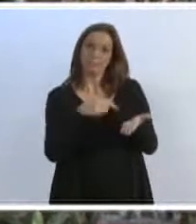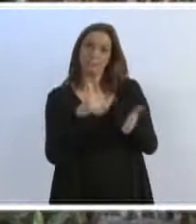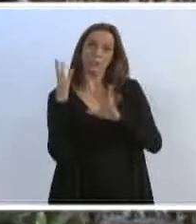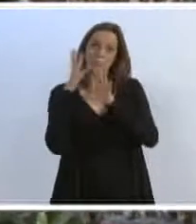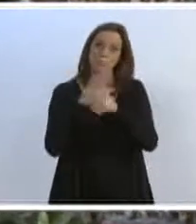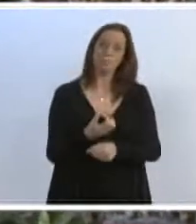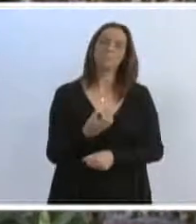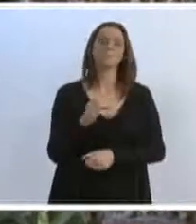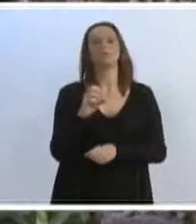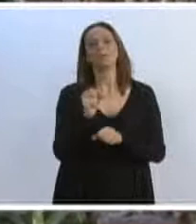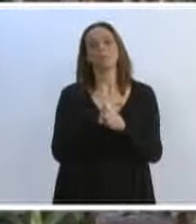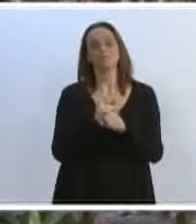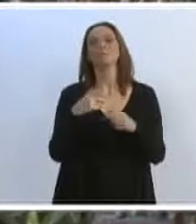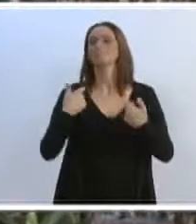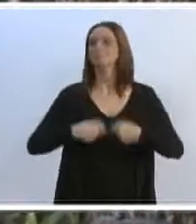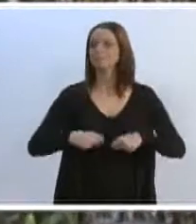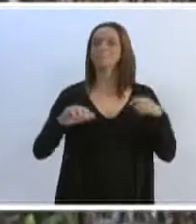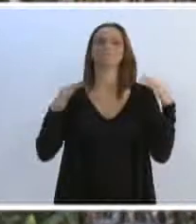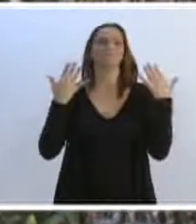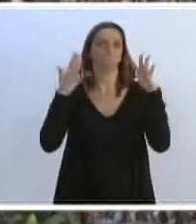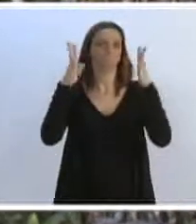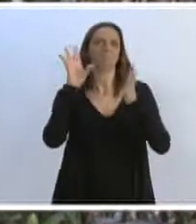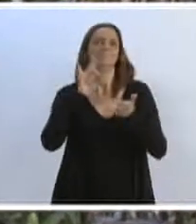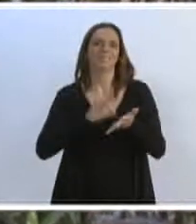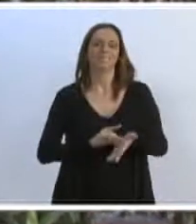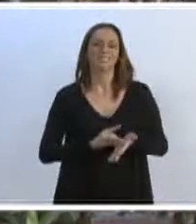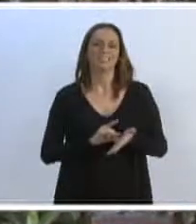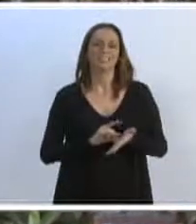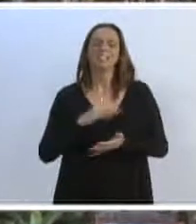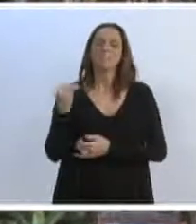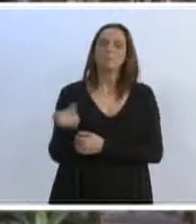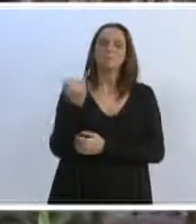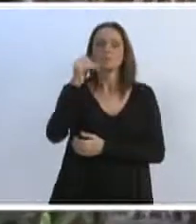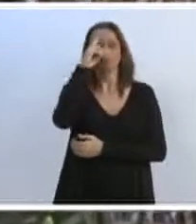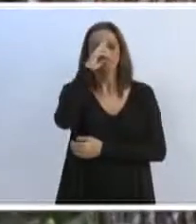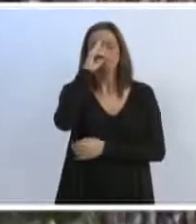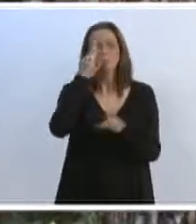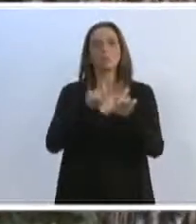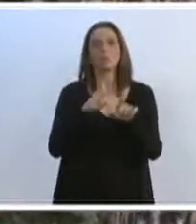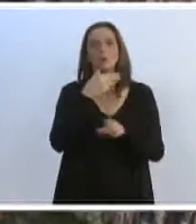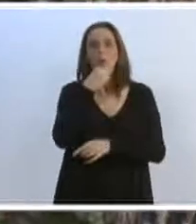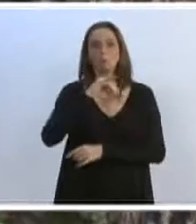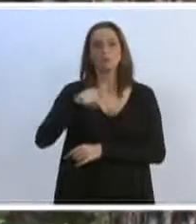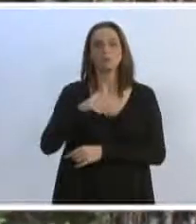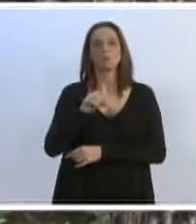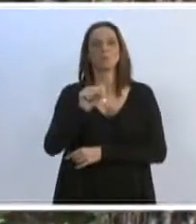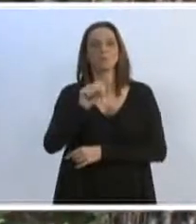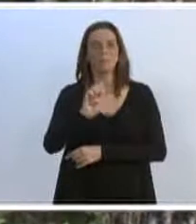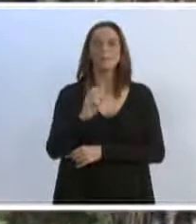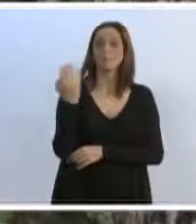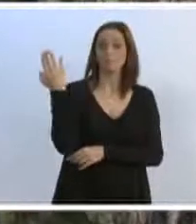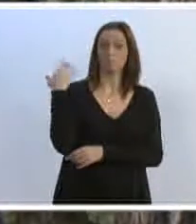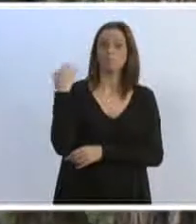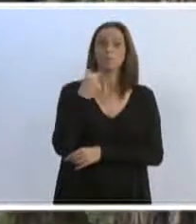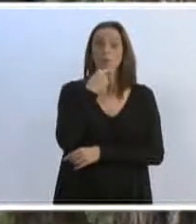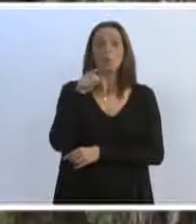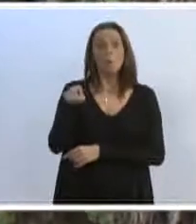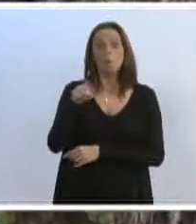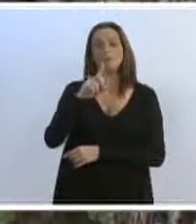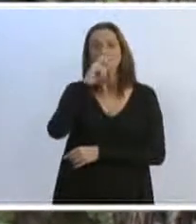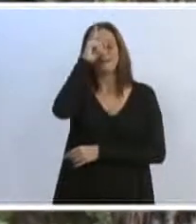de toda a sua diversidade de grupos étnicos e culturais que aqui nós tivemos. Essas entrevistas foram feitas